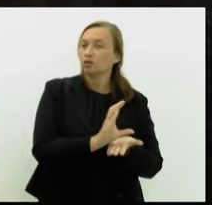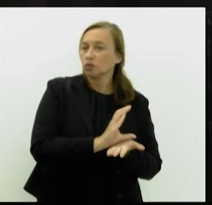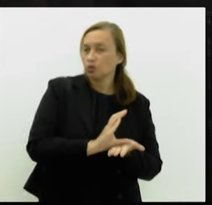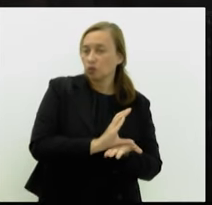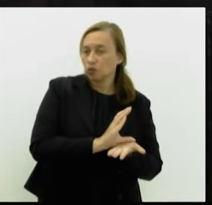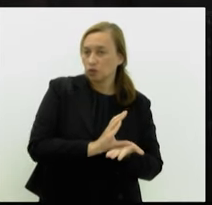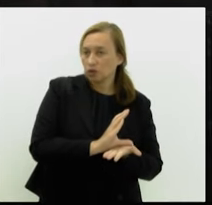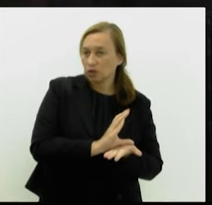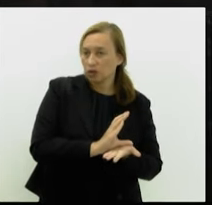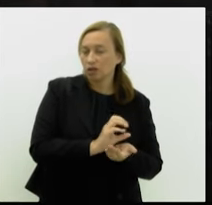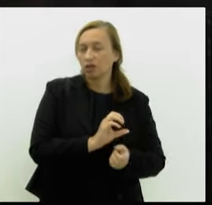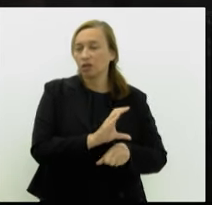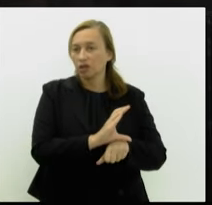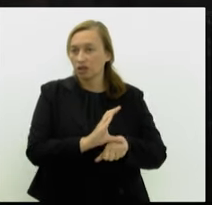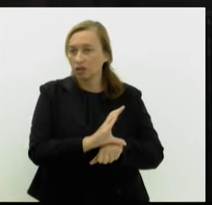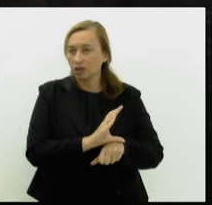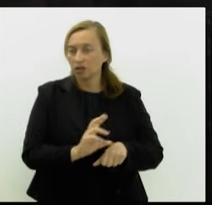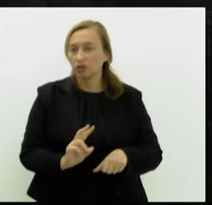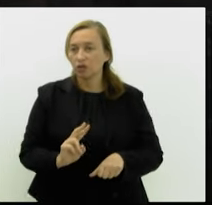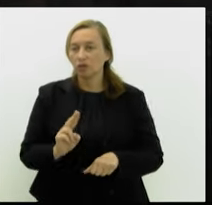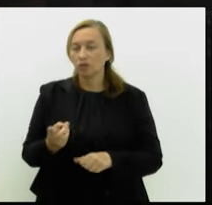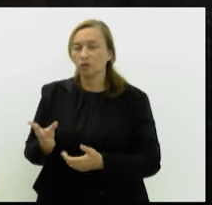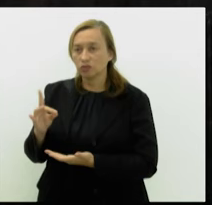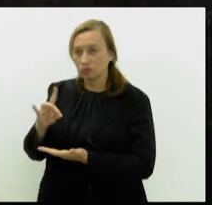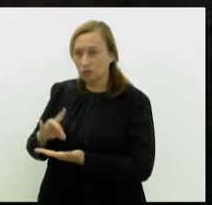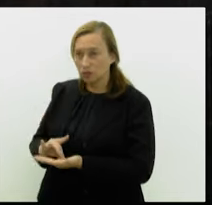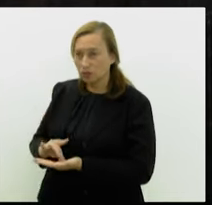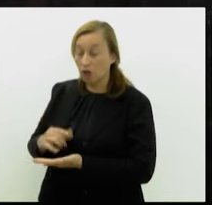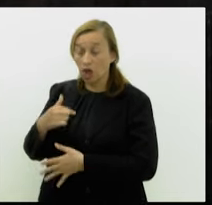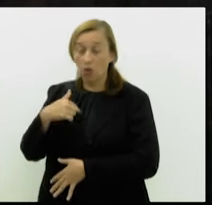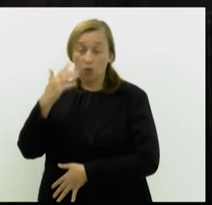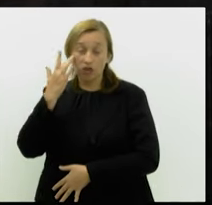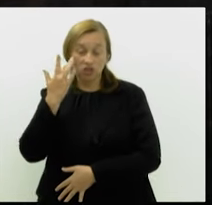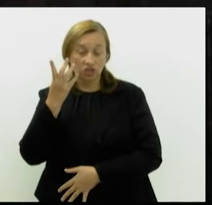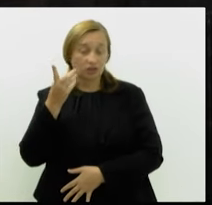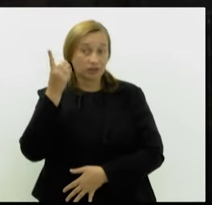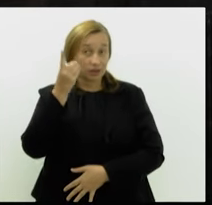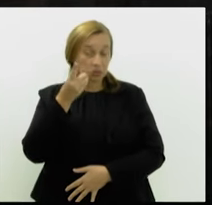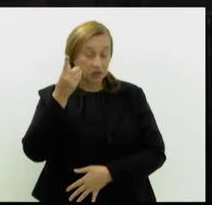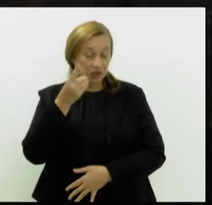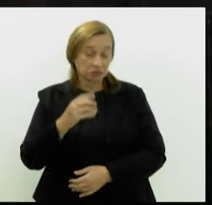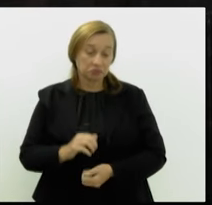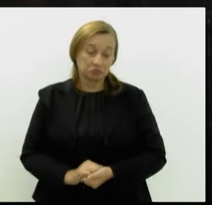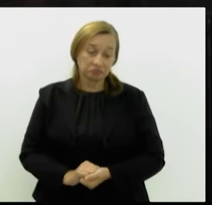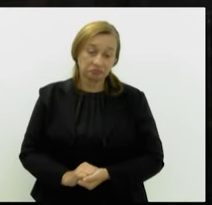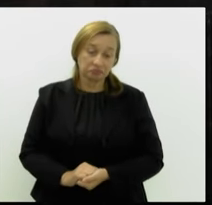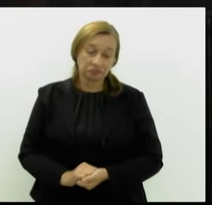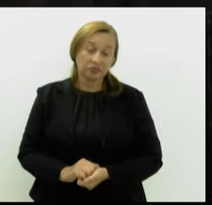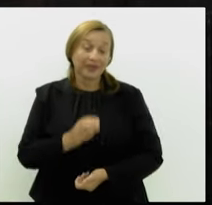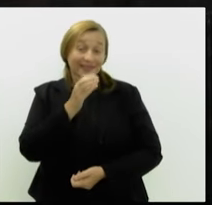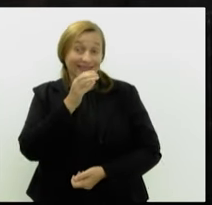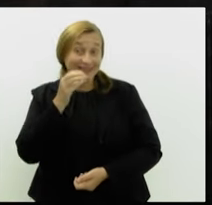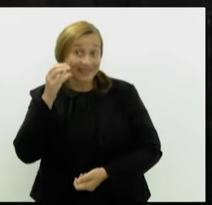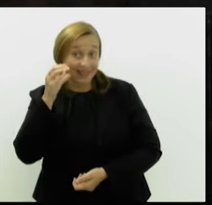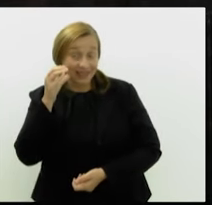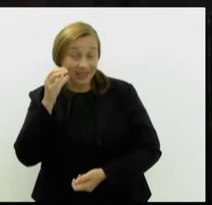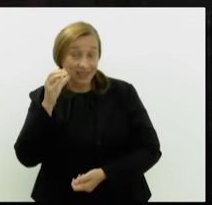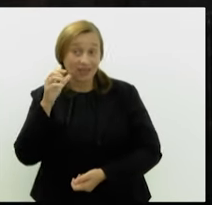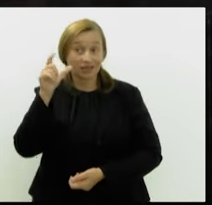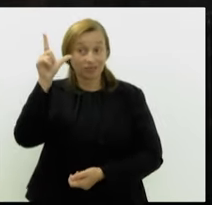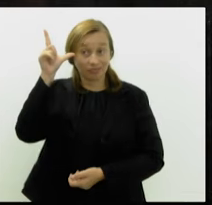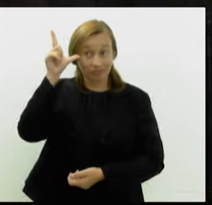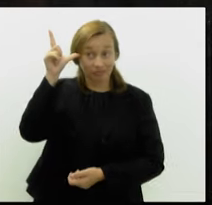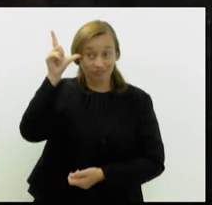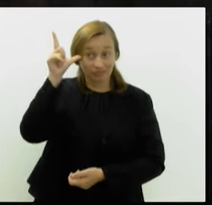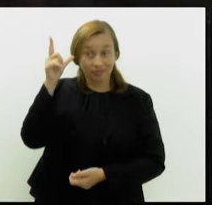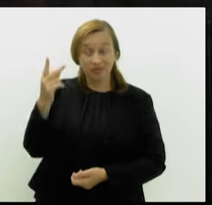constitucionalidade, quer seja no mérito. Achava eu, deputada, Célia Jordão e Lucinha,